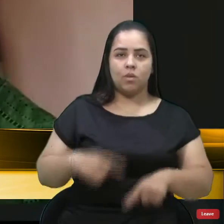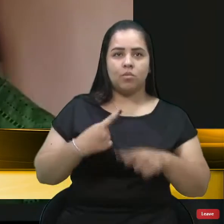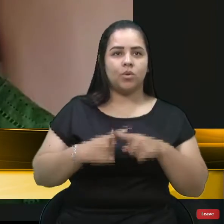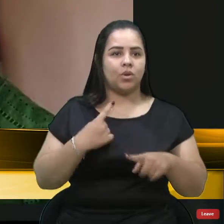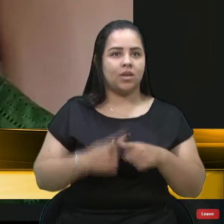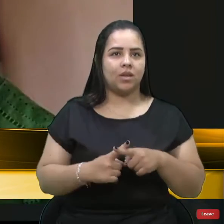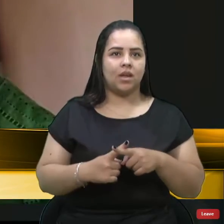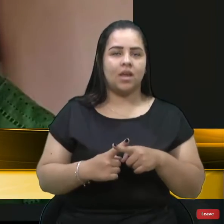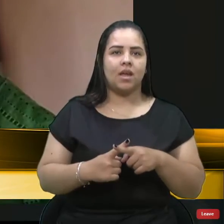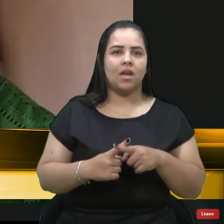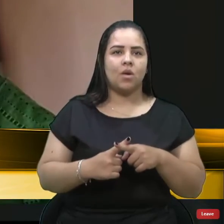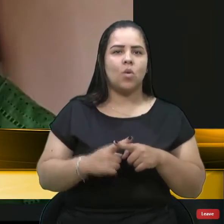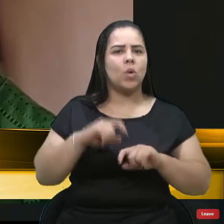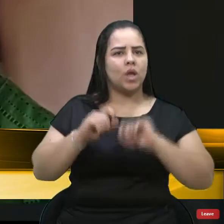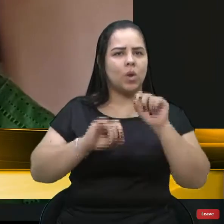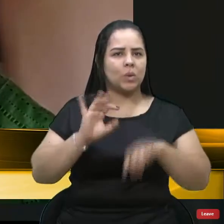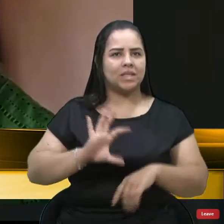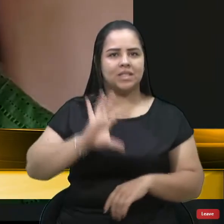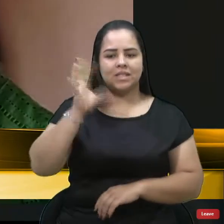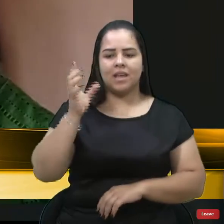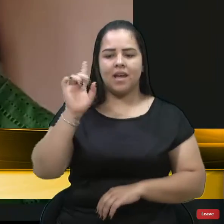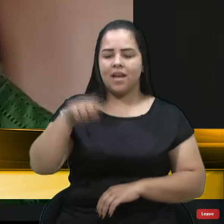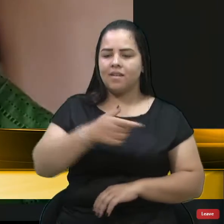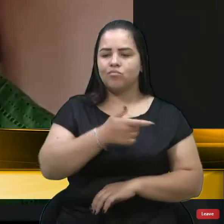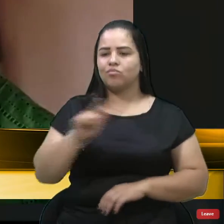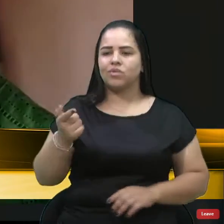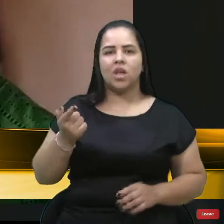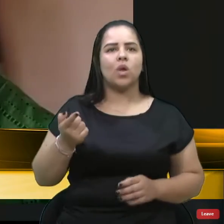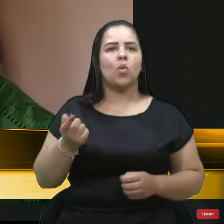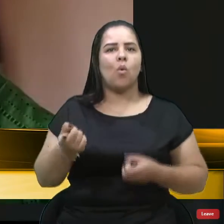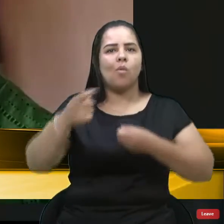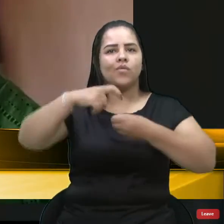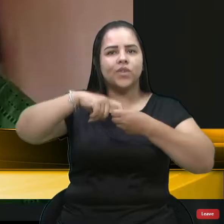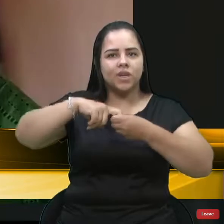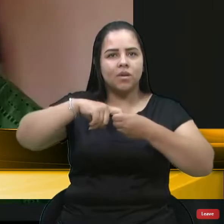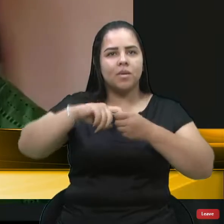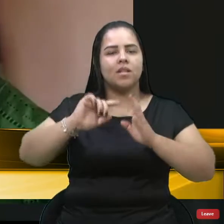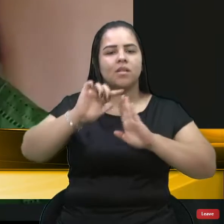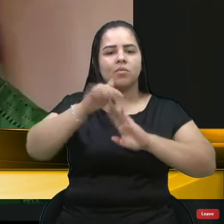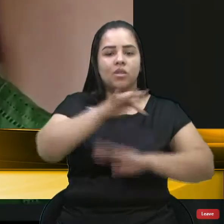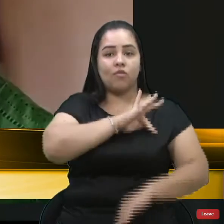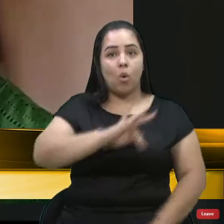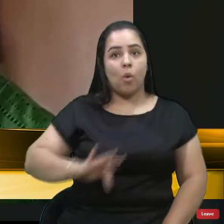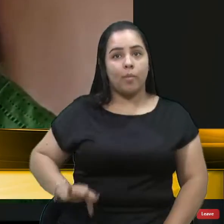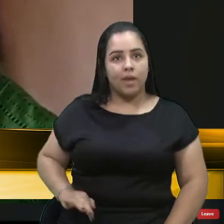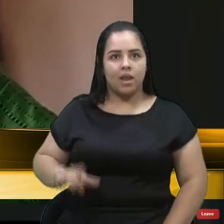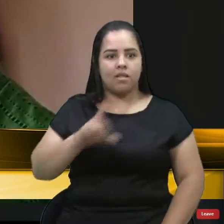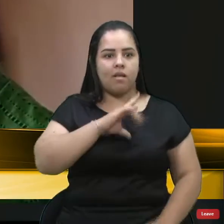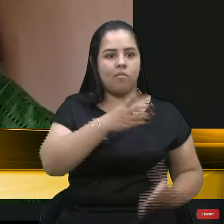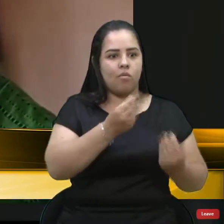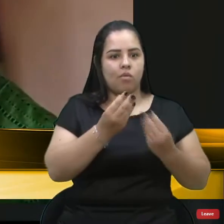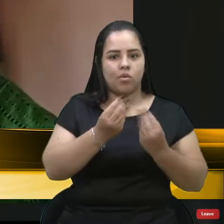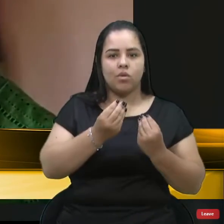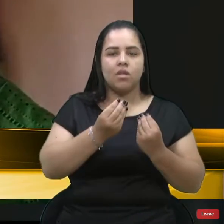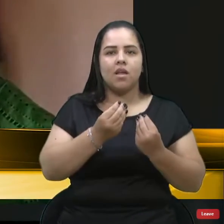convênio. E dessa forma, à medida que Farroupilha foi tendo maiores demandas, as mães de